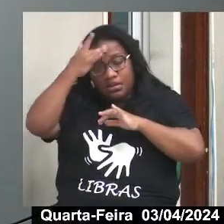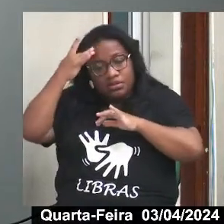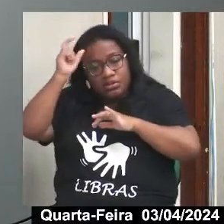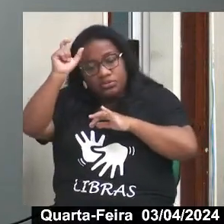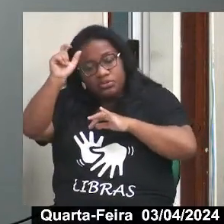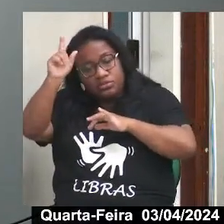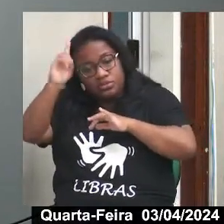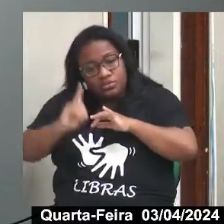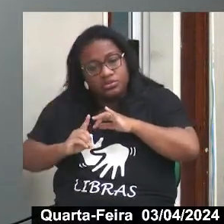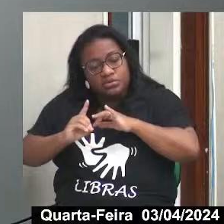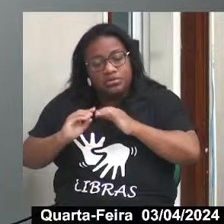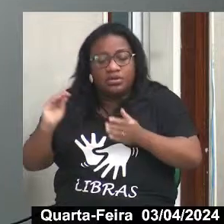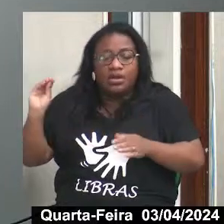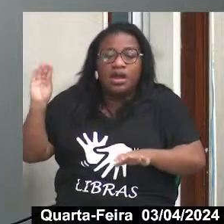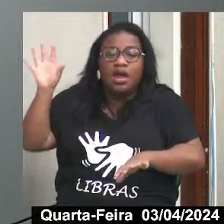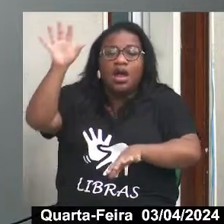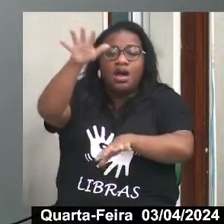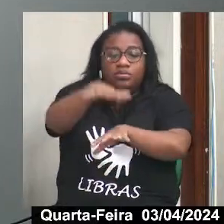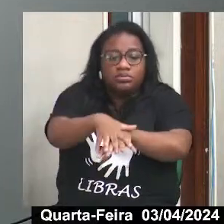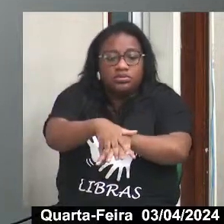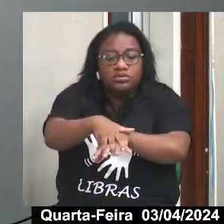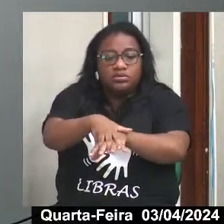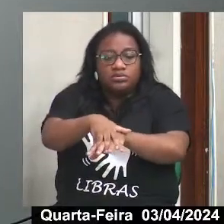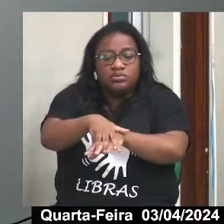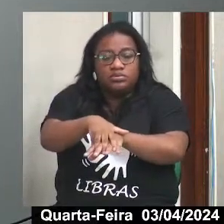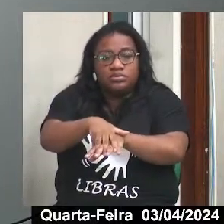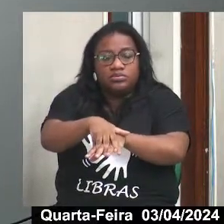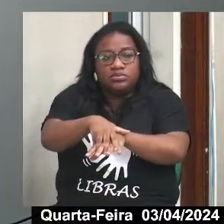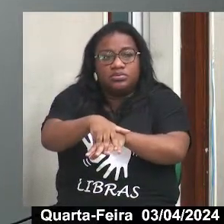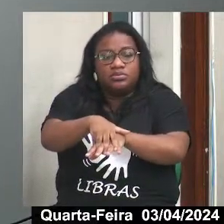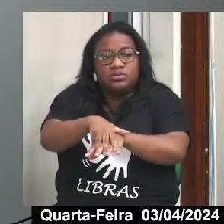com Deficiência, o Cine Inclusão, que nós fizemos